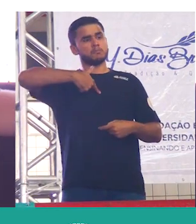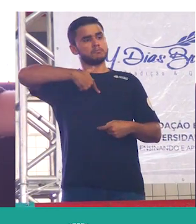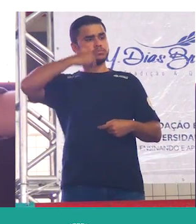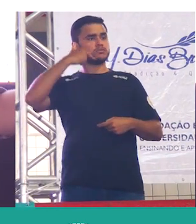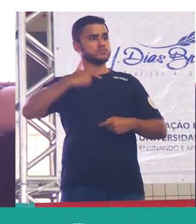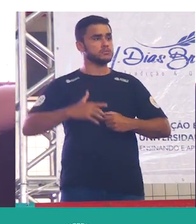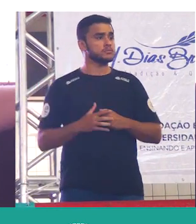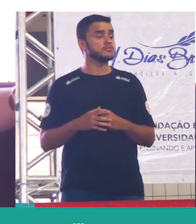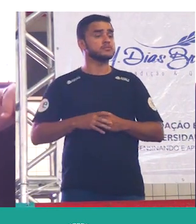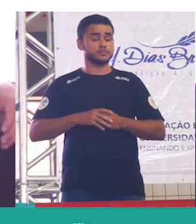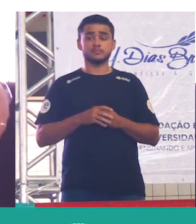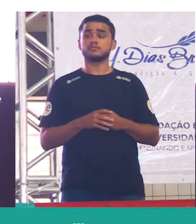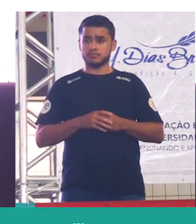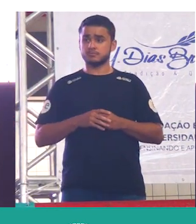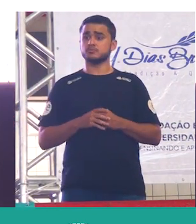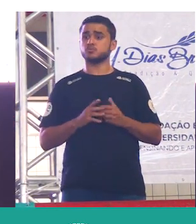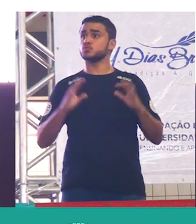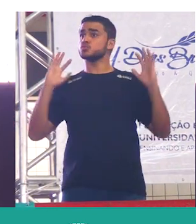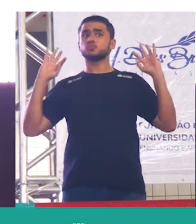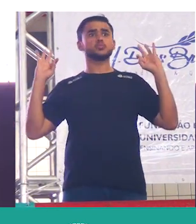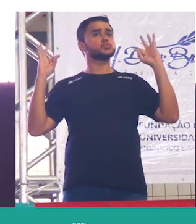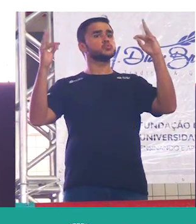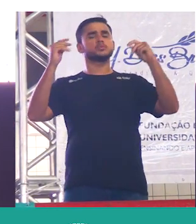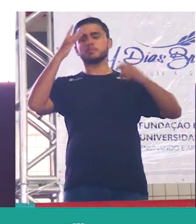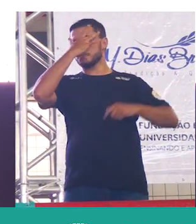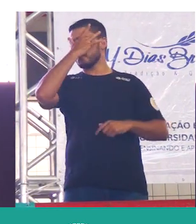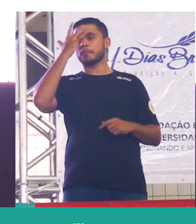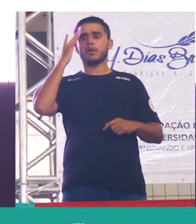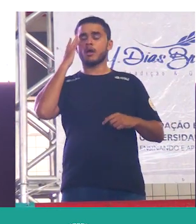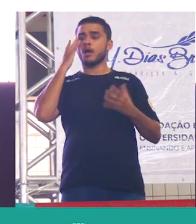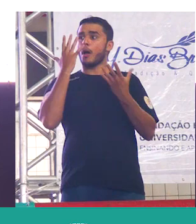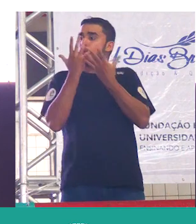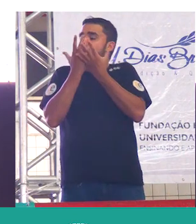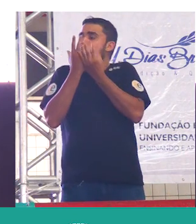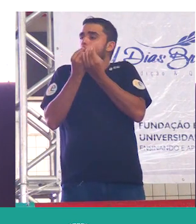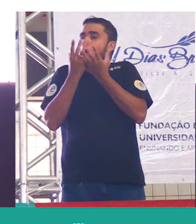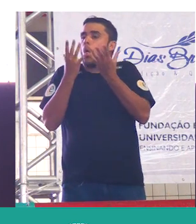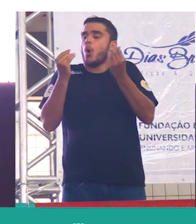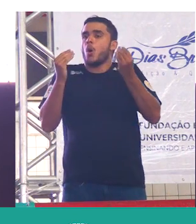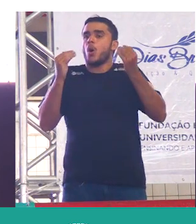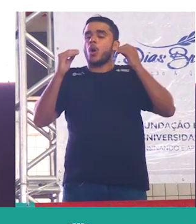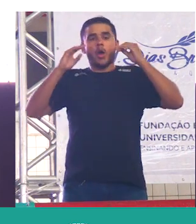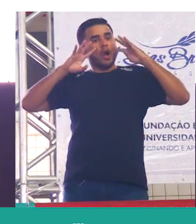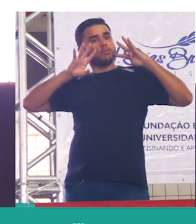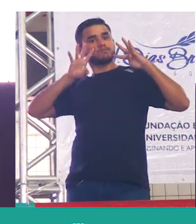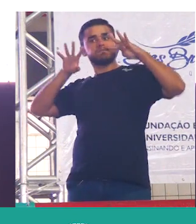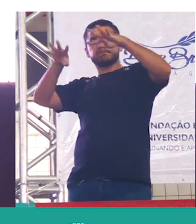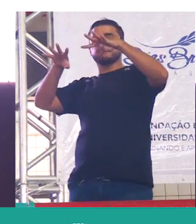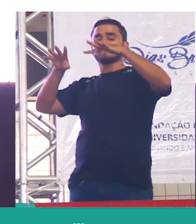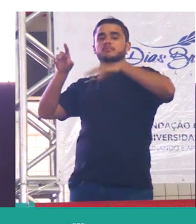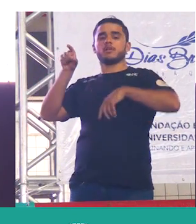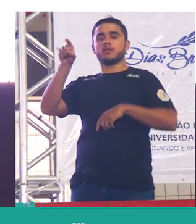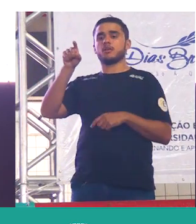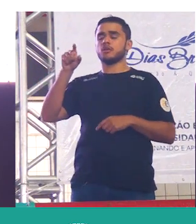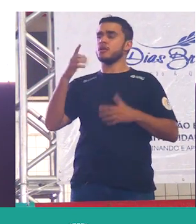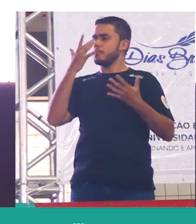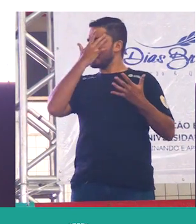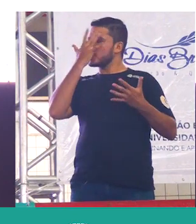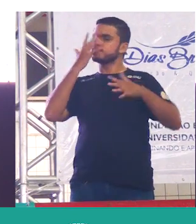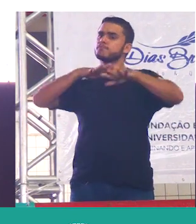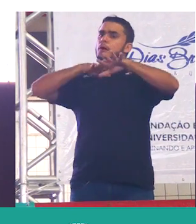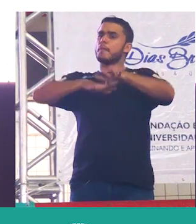a comoção nacional, a comoção pública foi tão grande, pessoal, que o povo saiu às